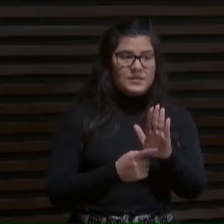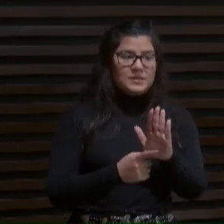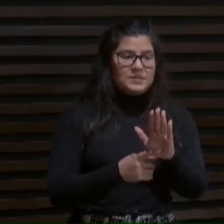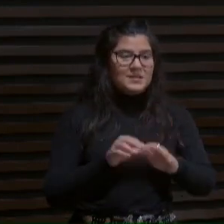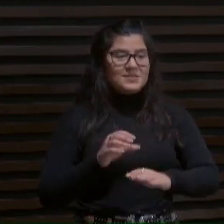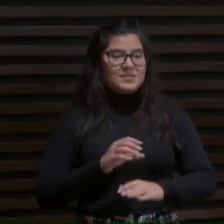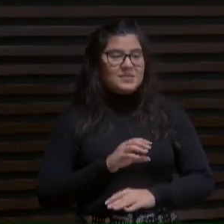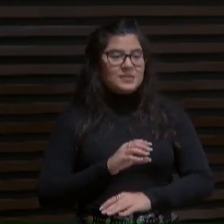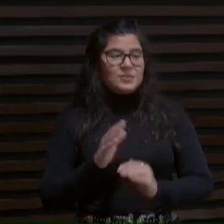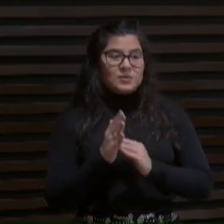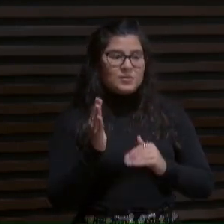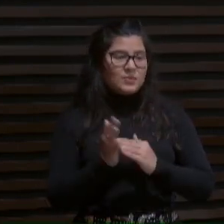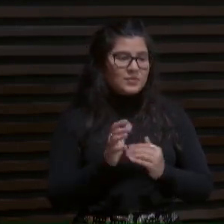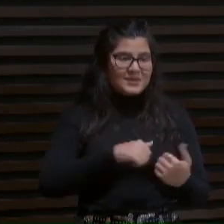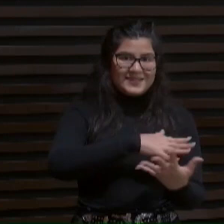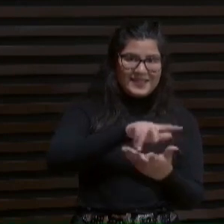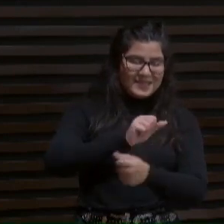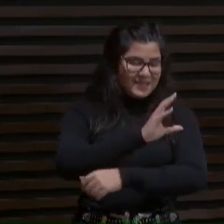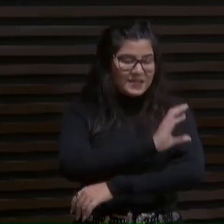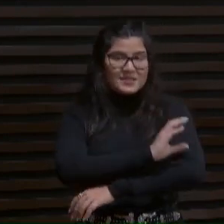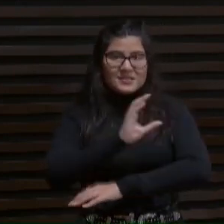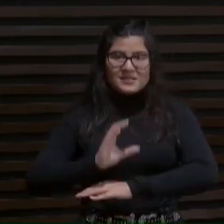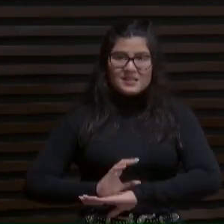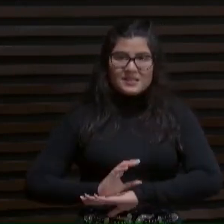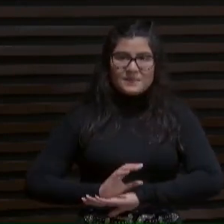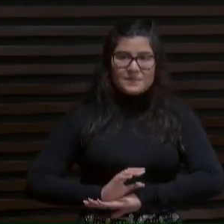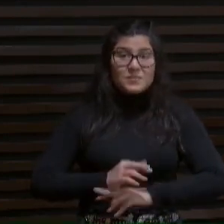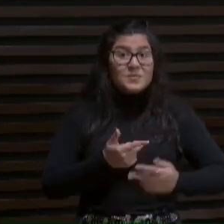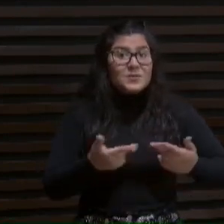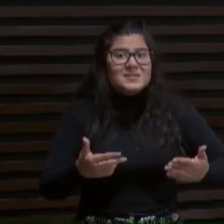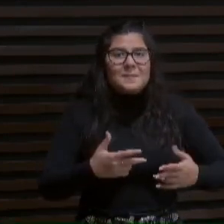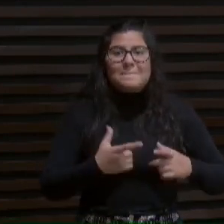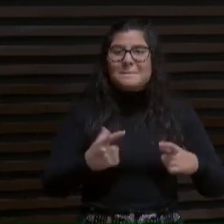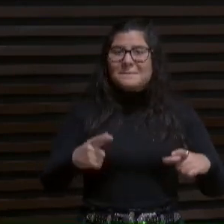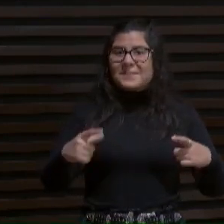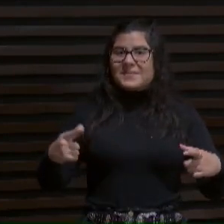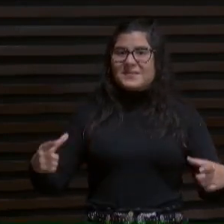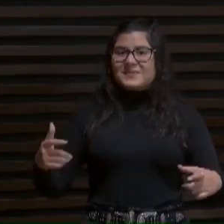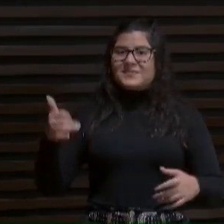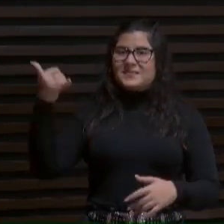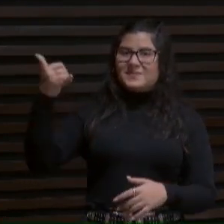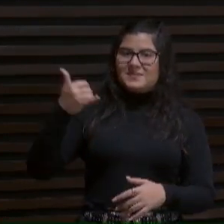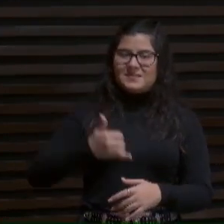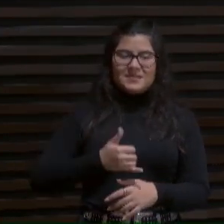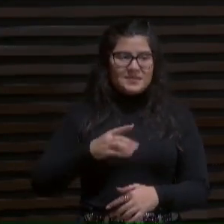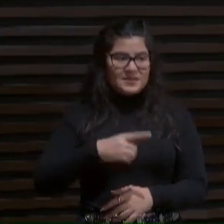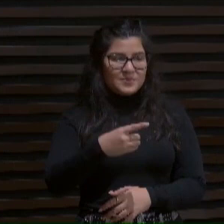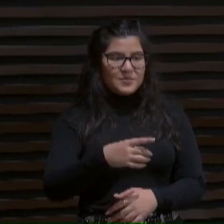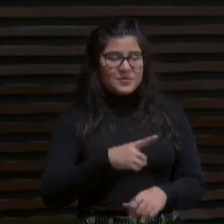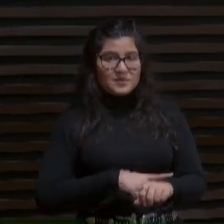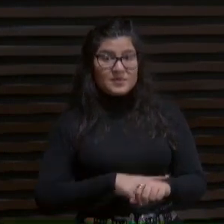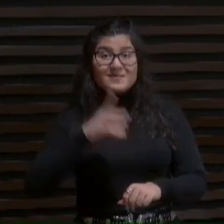princípio, mas é um princípio representativo de algo maior, que viria dali um tempo. Deus está